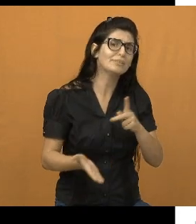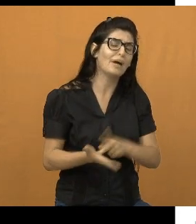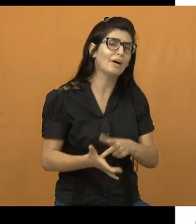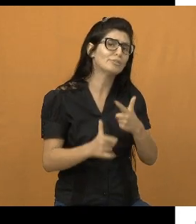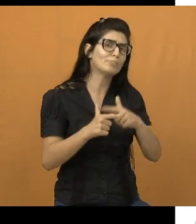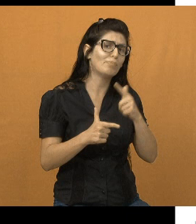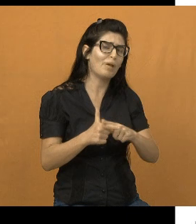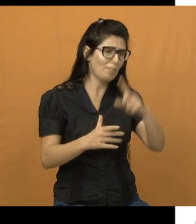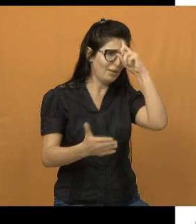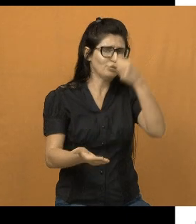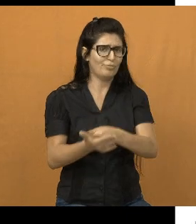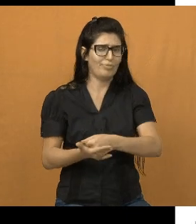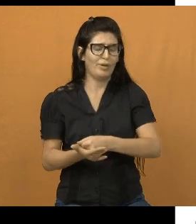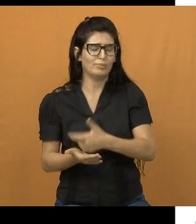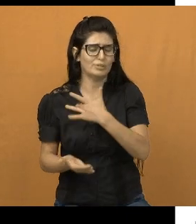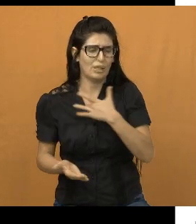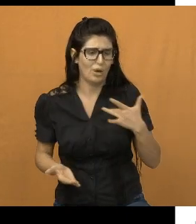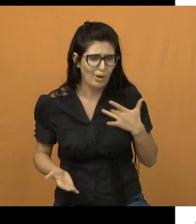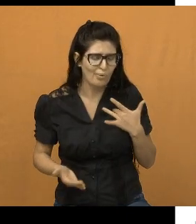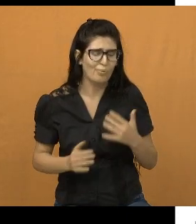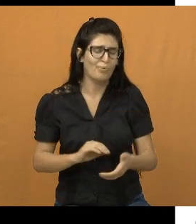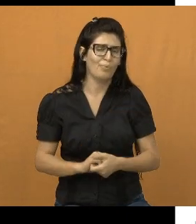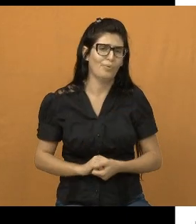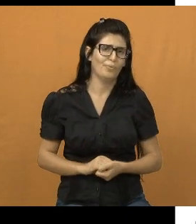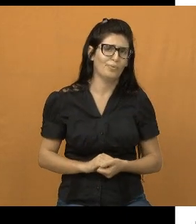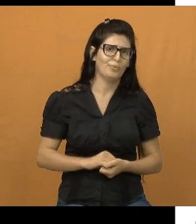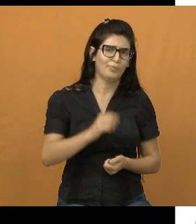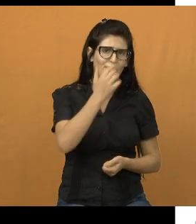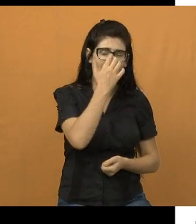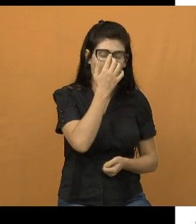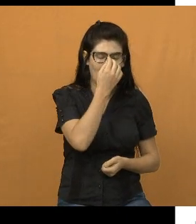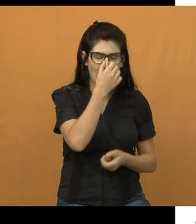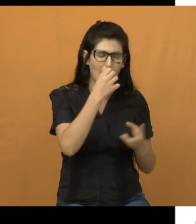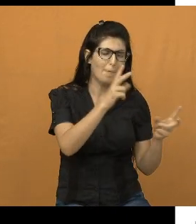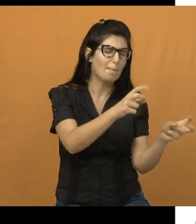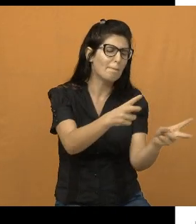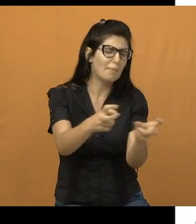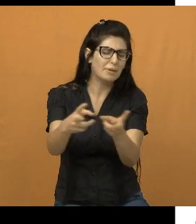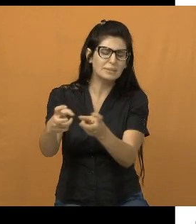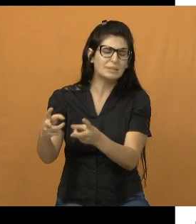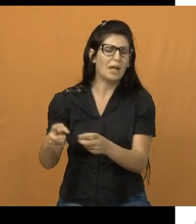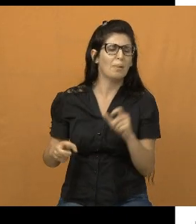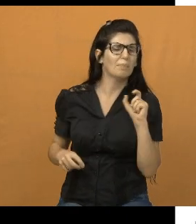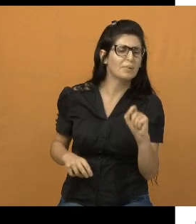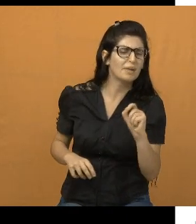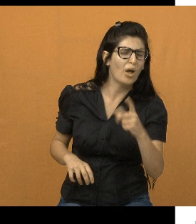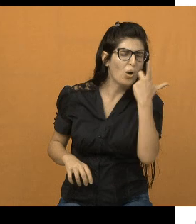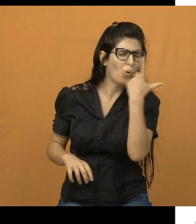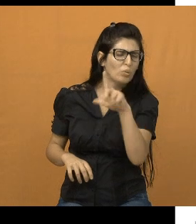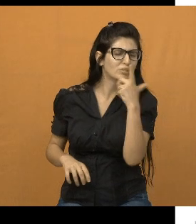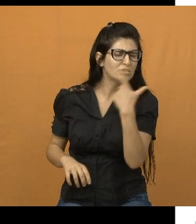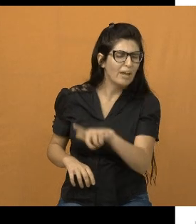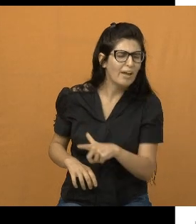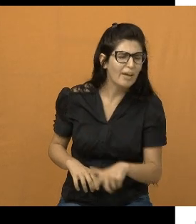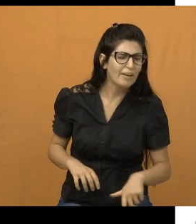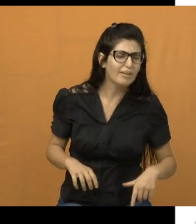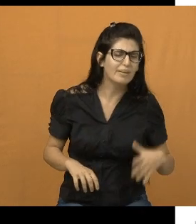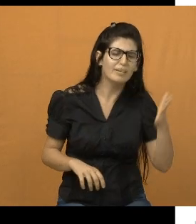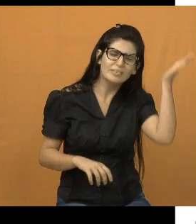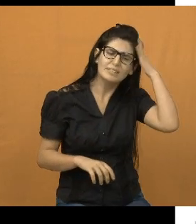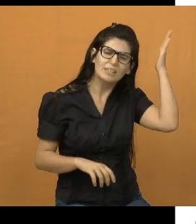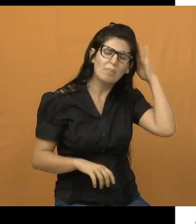epidemiológica, porque a partir dessas notificações é que a gente consegue também identificar populações